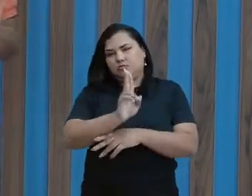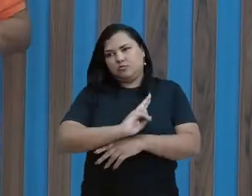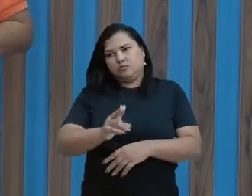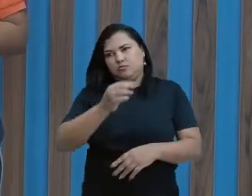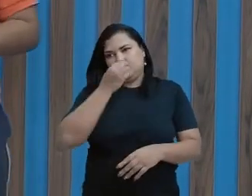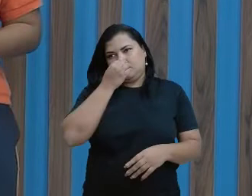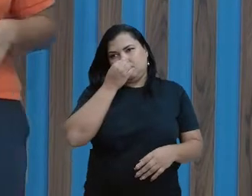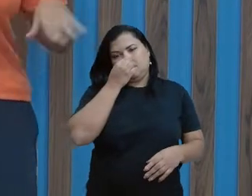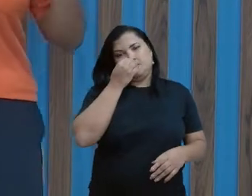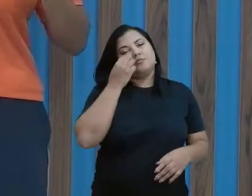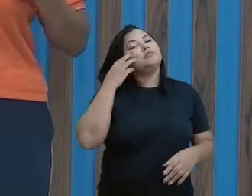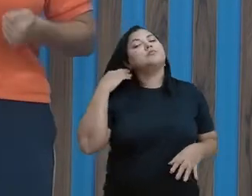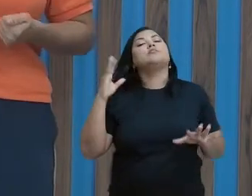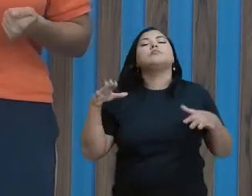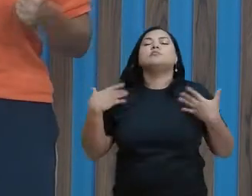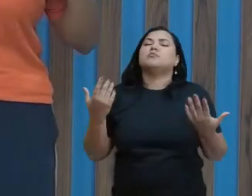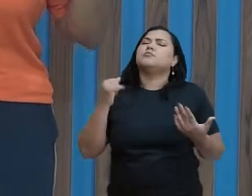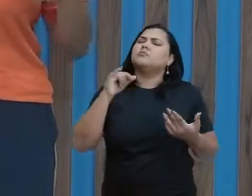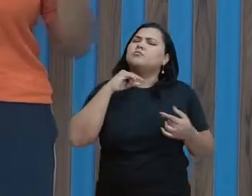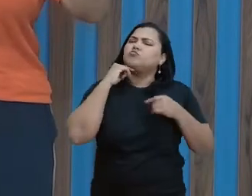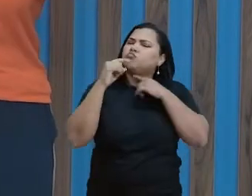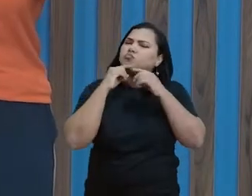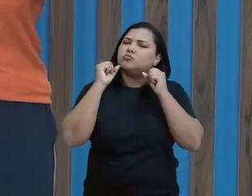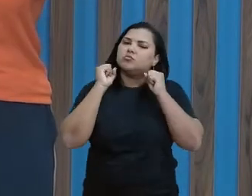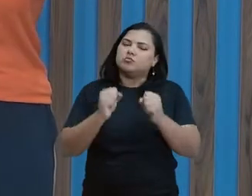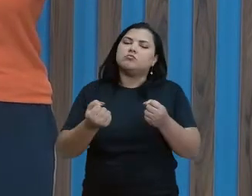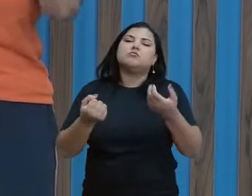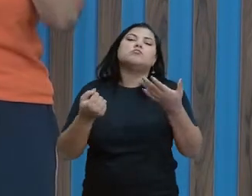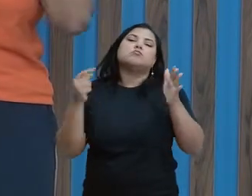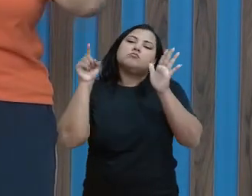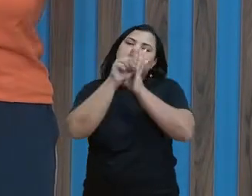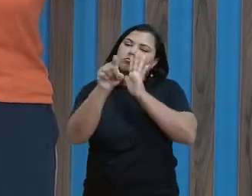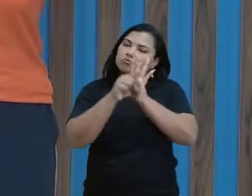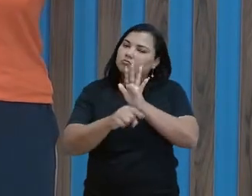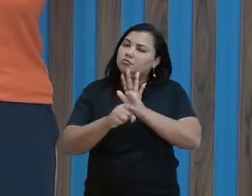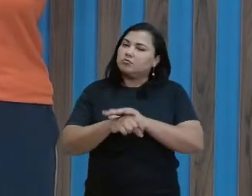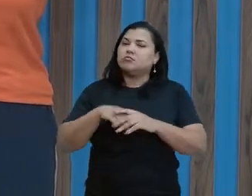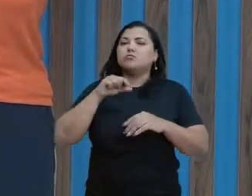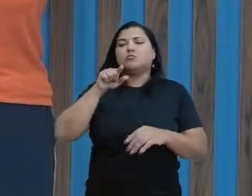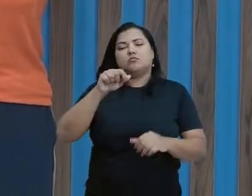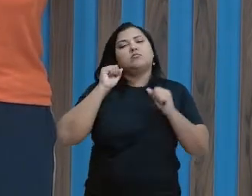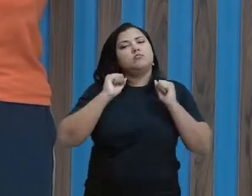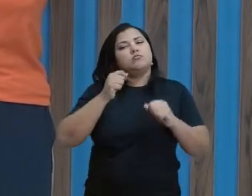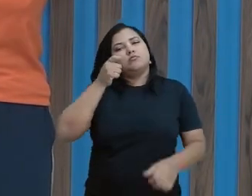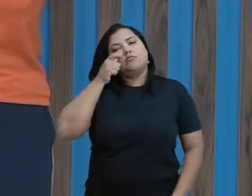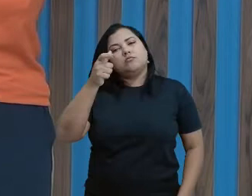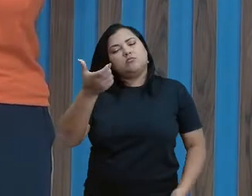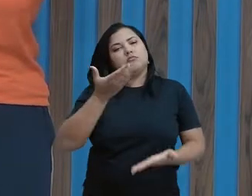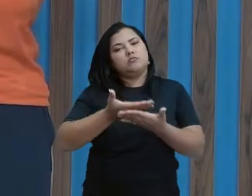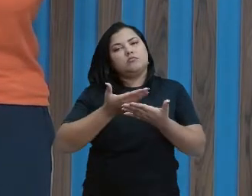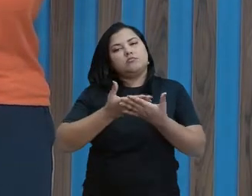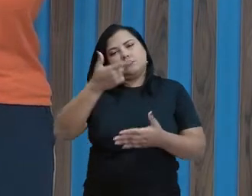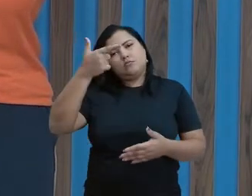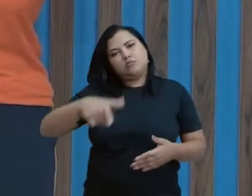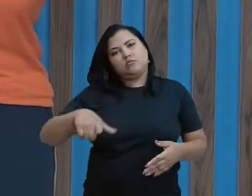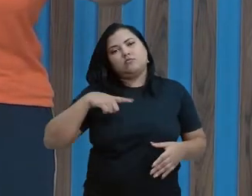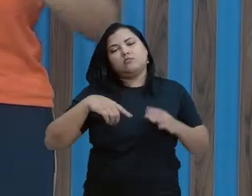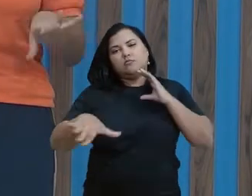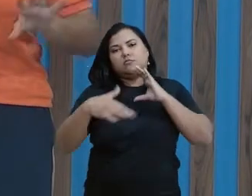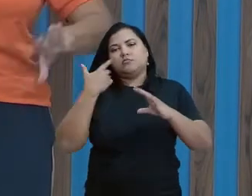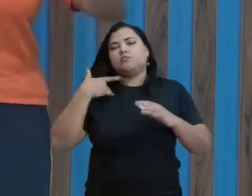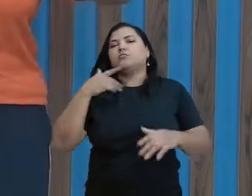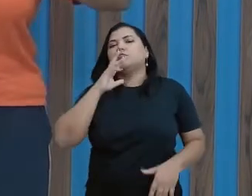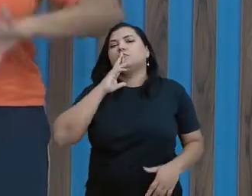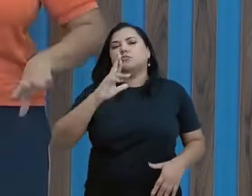conceitos. Mas qualquer coisa, vocês sempre podem rever. E qualquer dúvida, de verdade, mandem um e-mail. Eu respondo